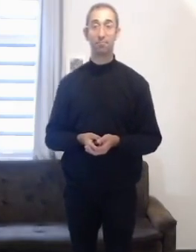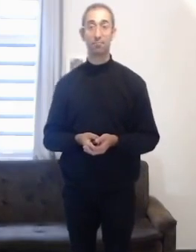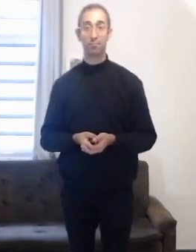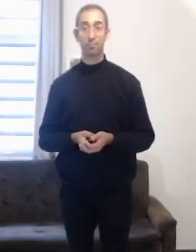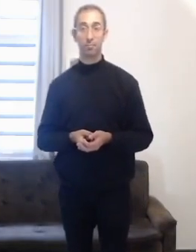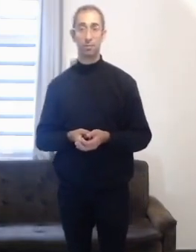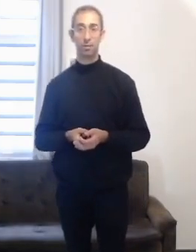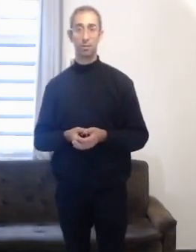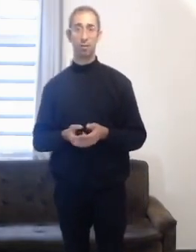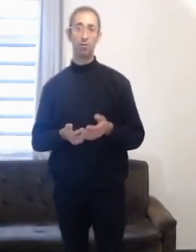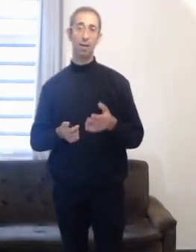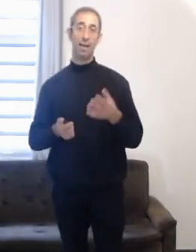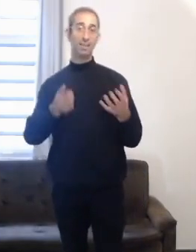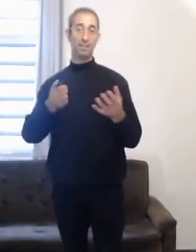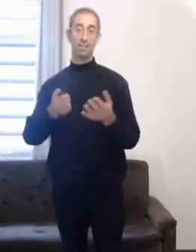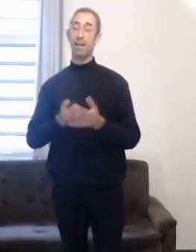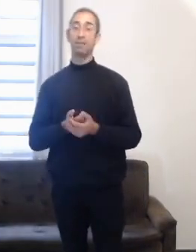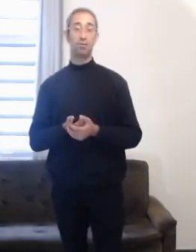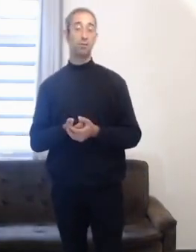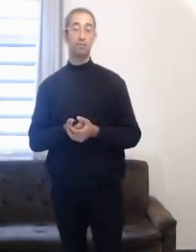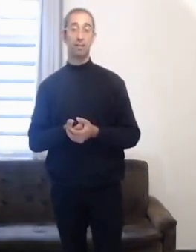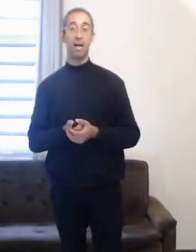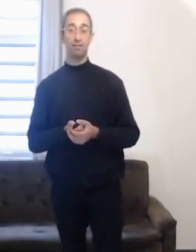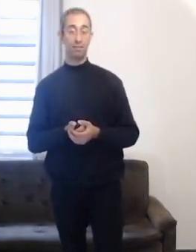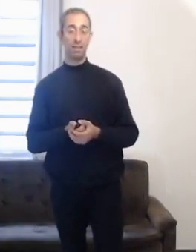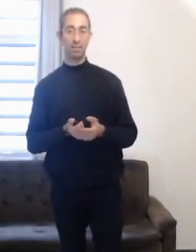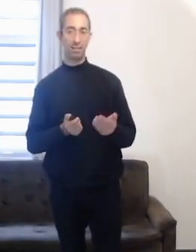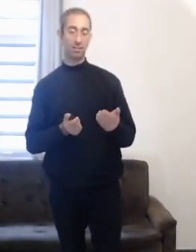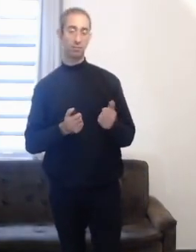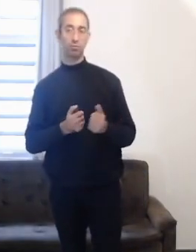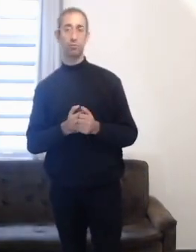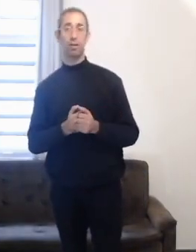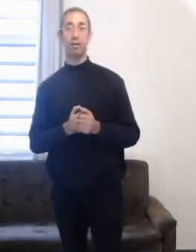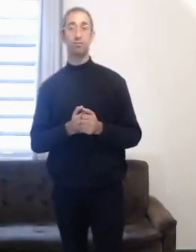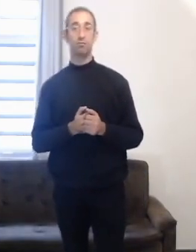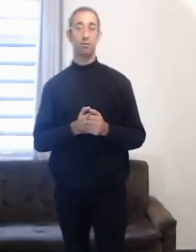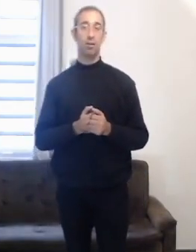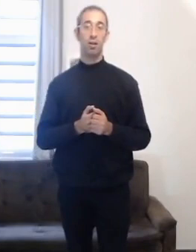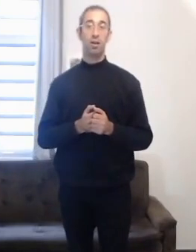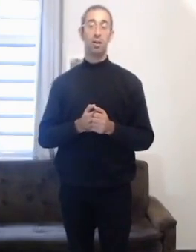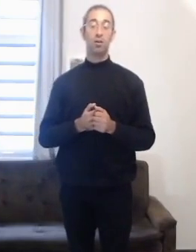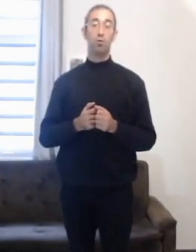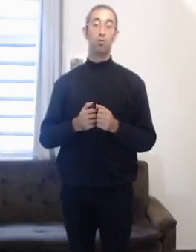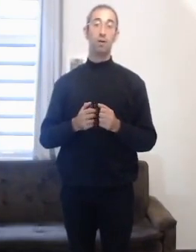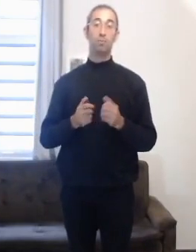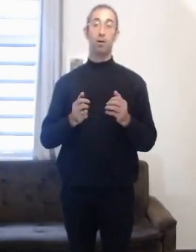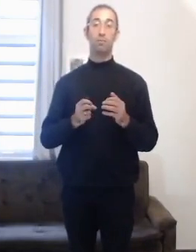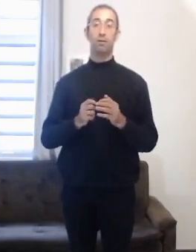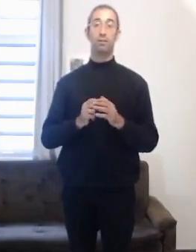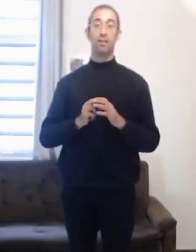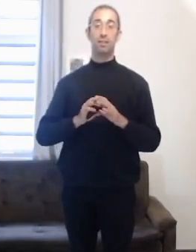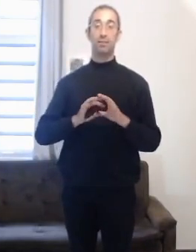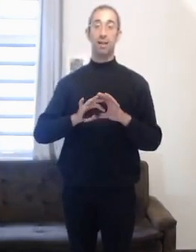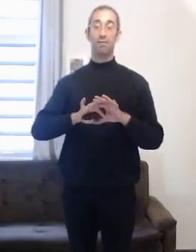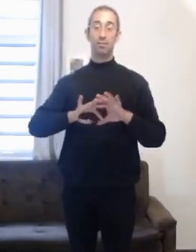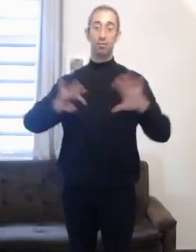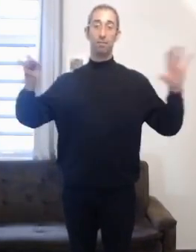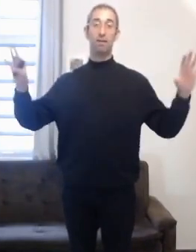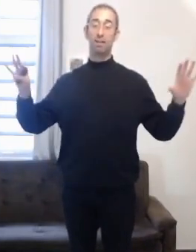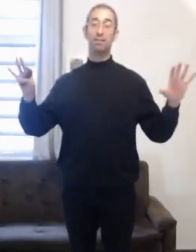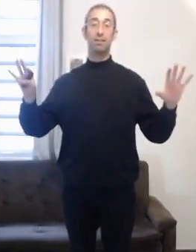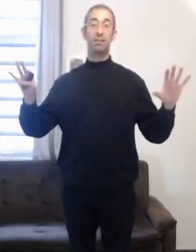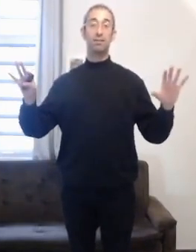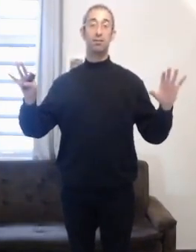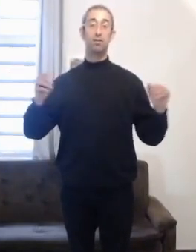tá? Então, entre essas relações de variáveis, né, que seria esse último caso, uma hipótese pode ser que as variáveis